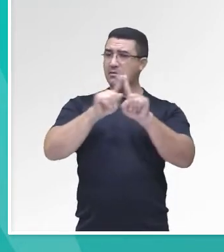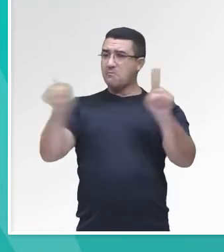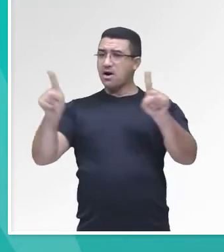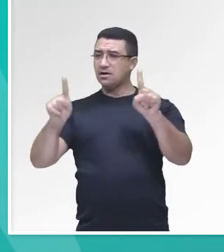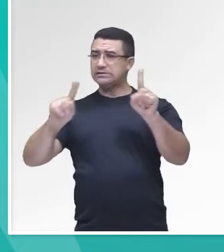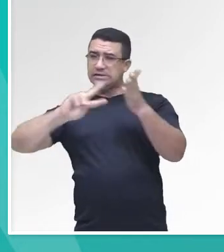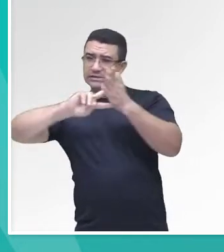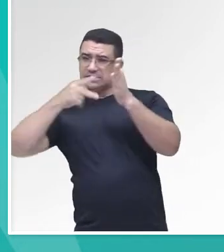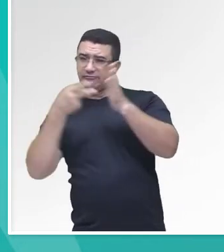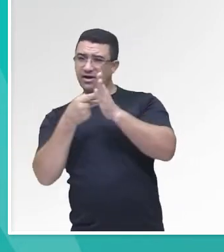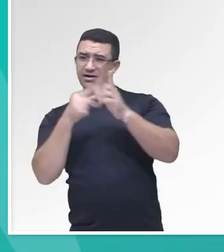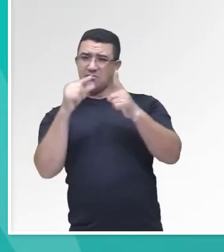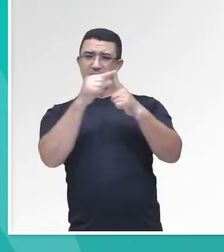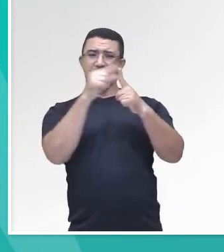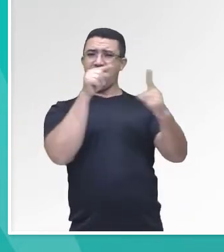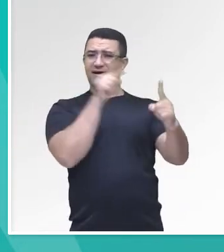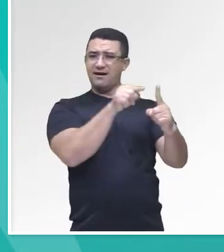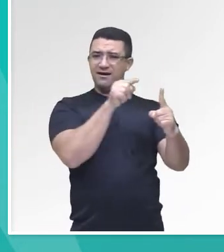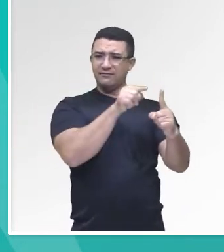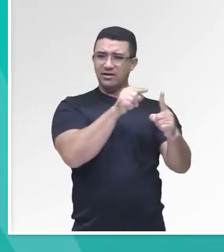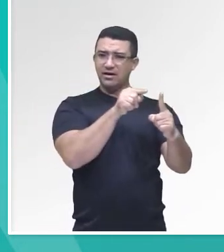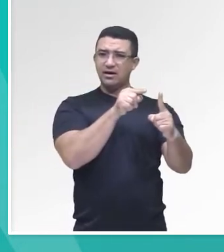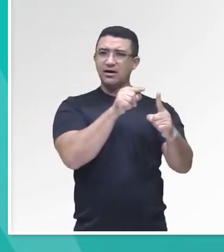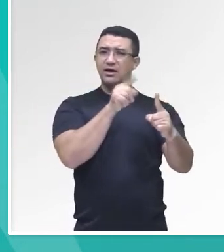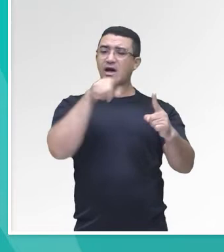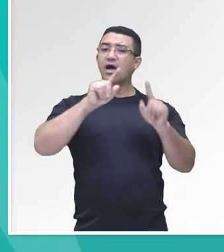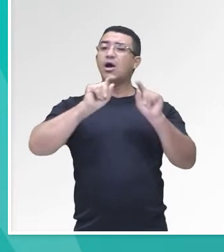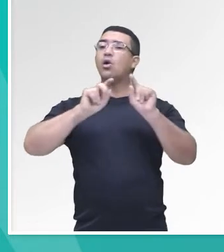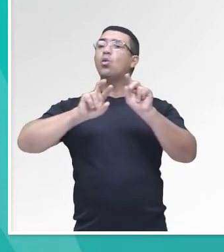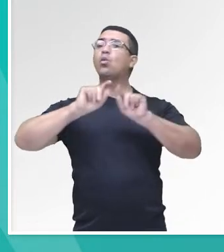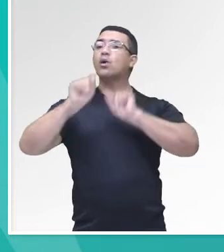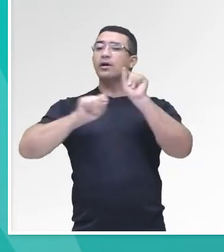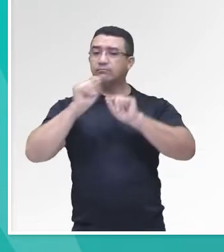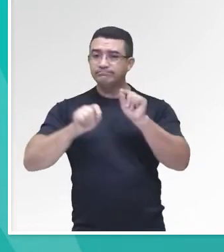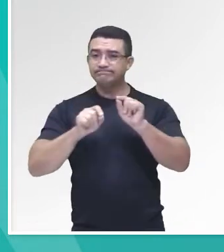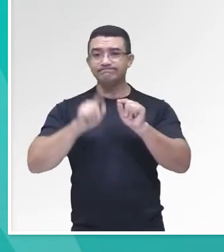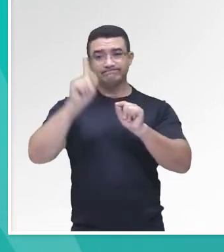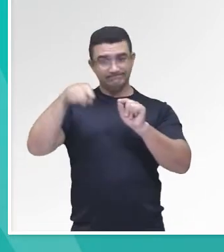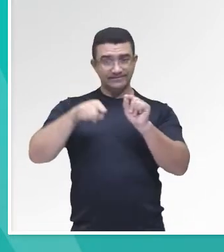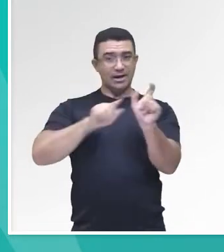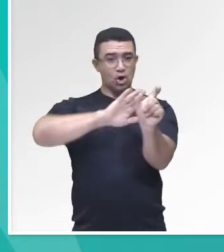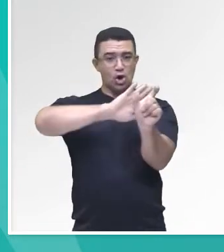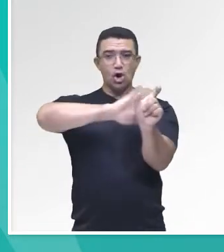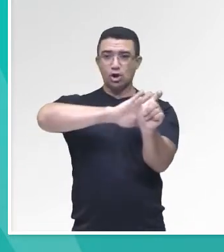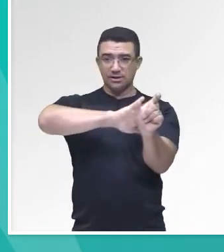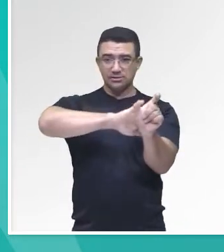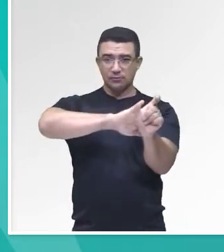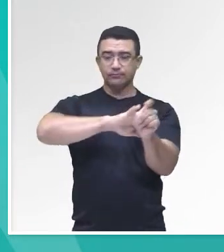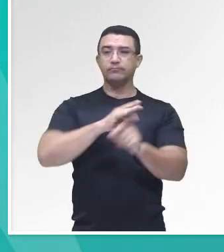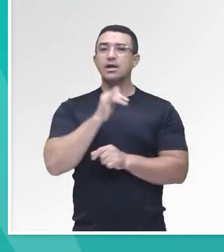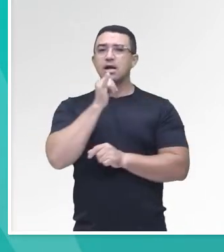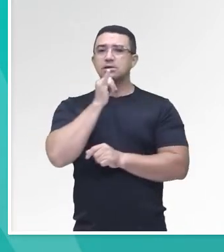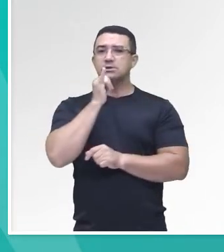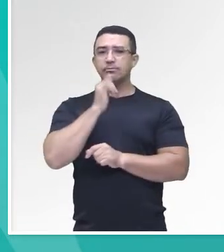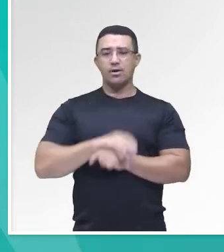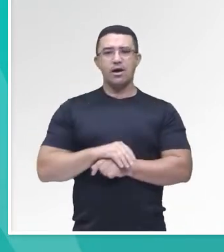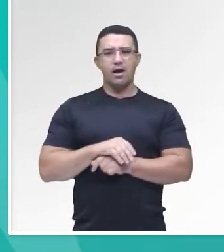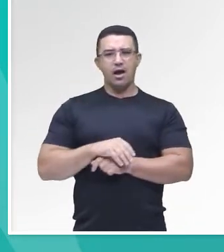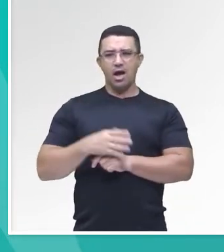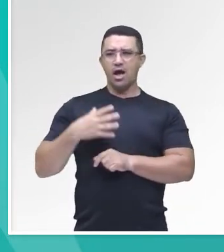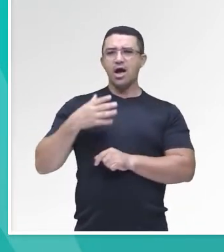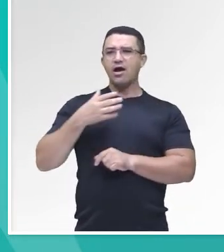sentido, que é justamente a conotação. Então, se eu digo o filho da vizinha é um